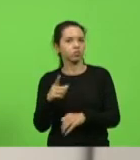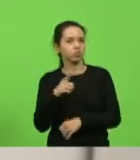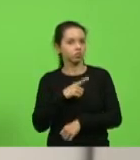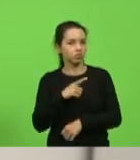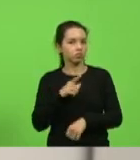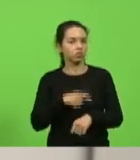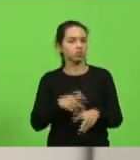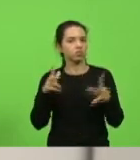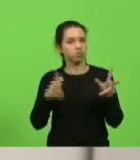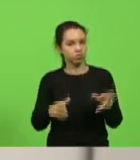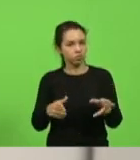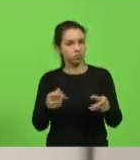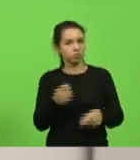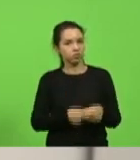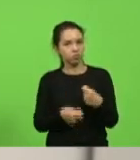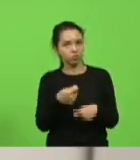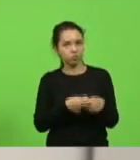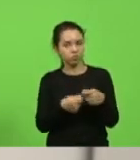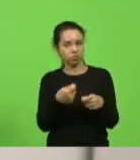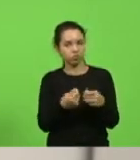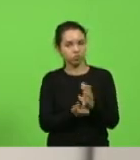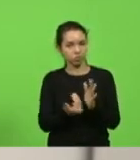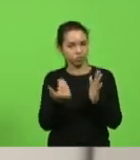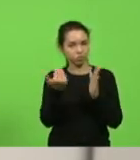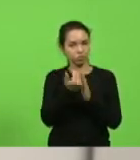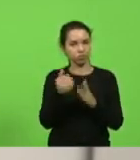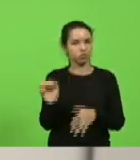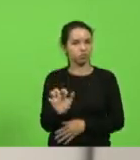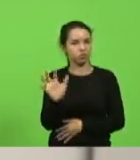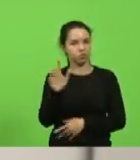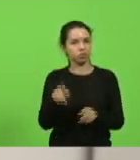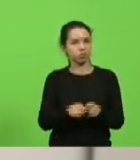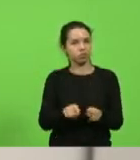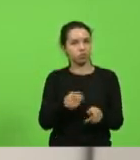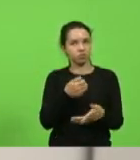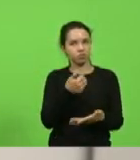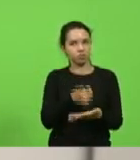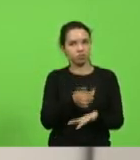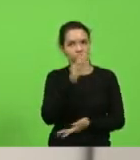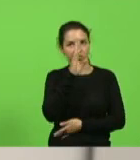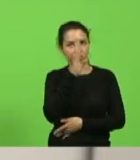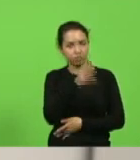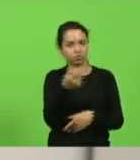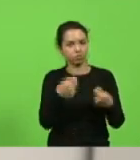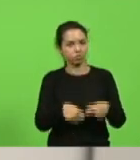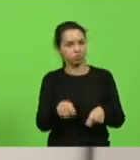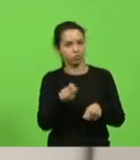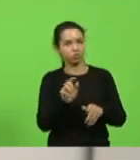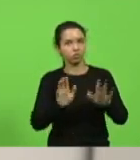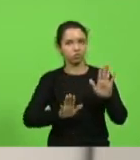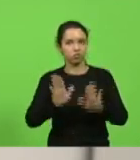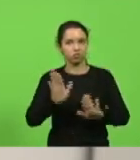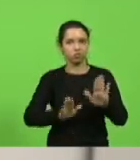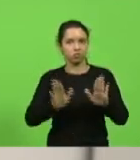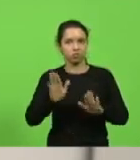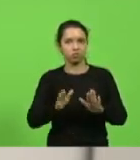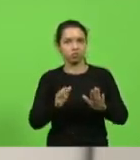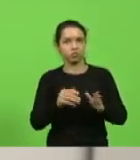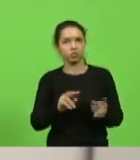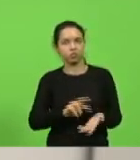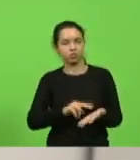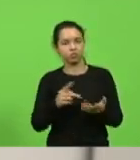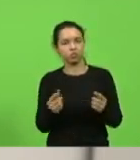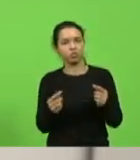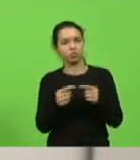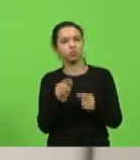pujança econômica e que tratava de compra direta com dispensa de licitação? Ou seja,